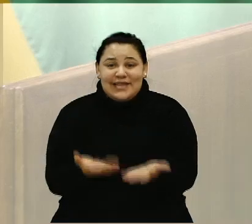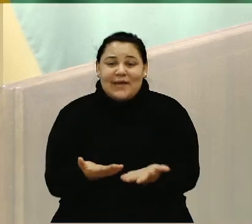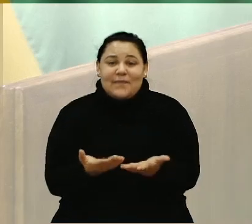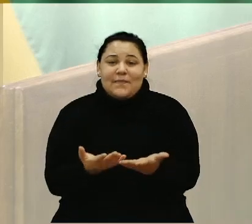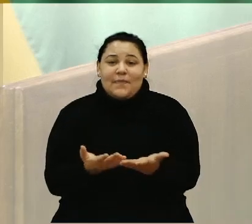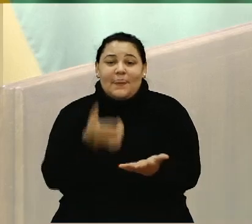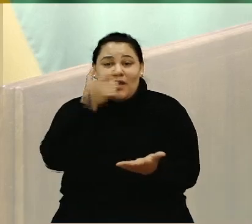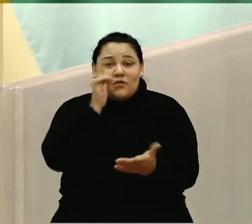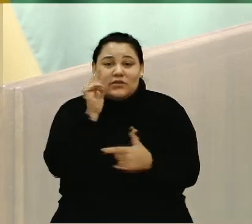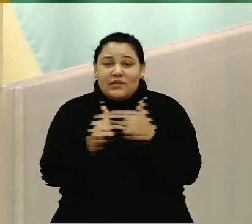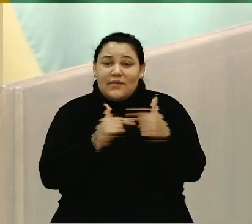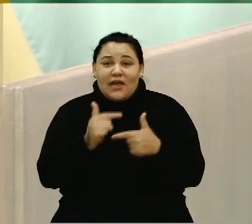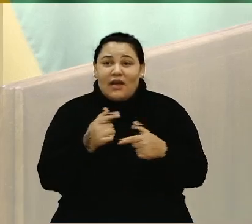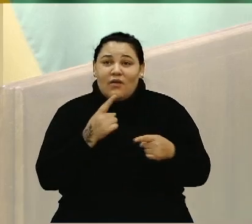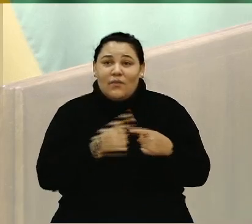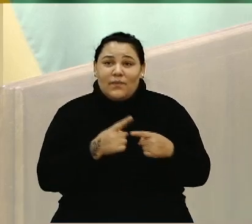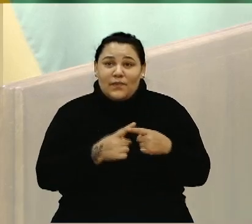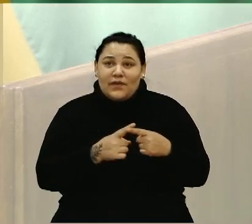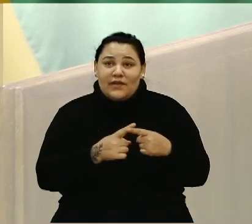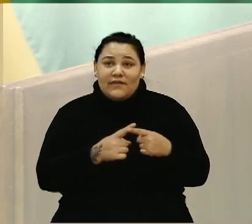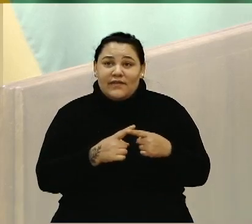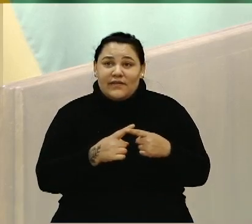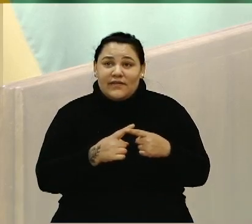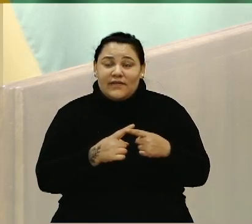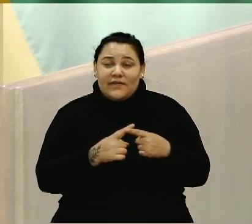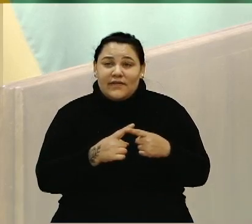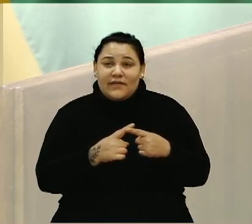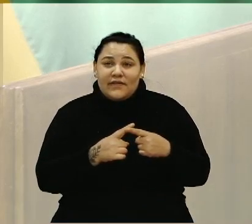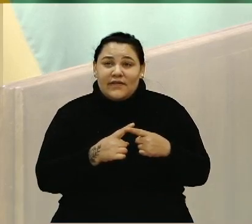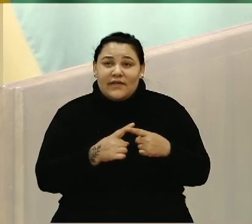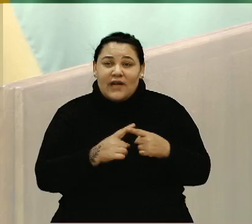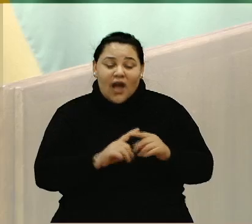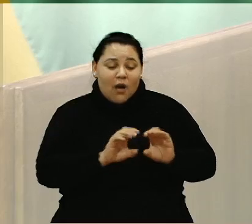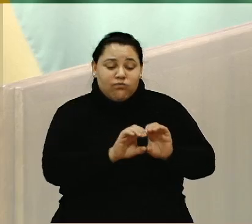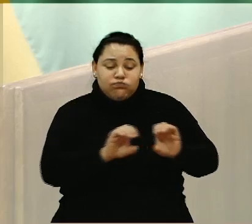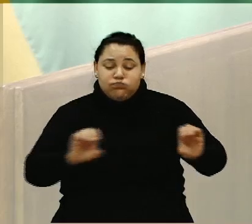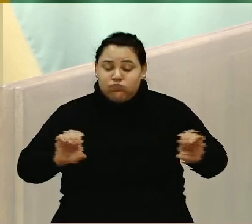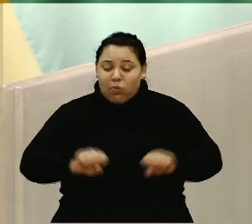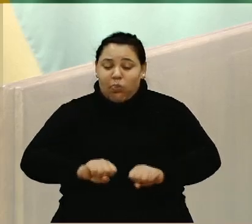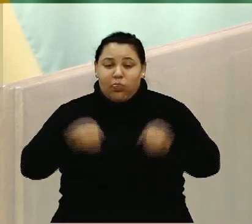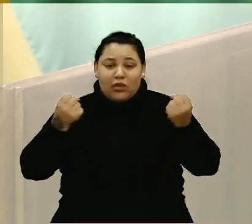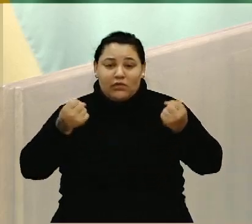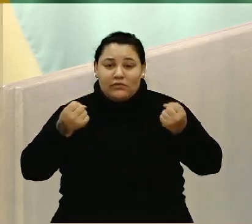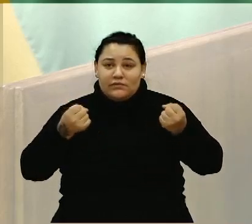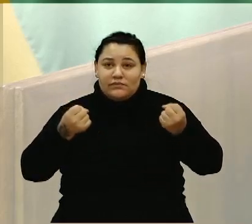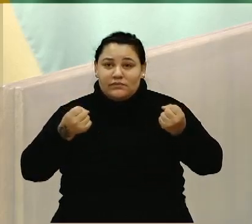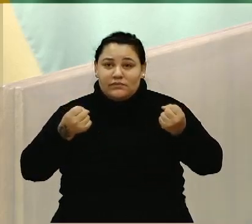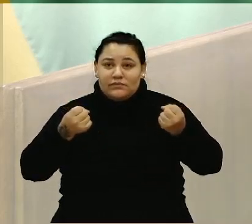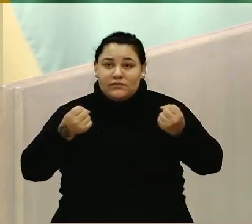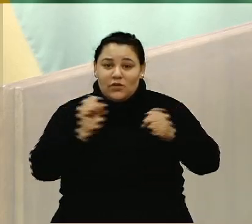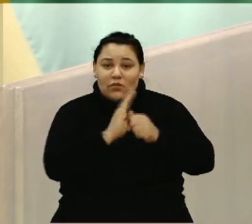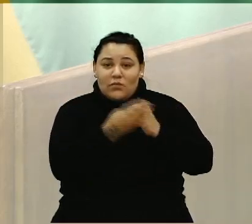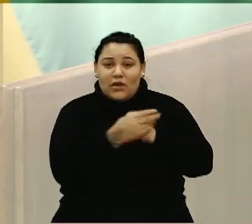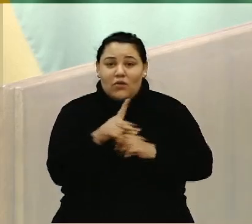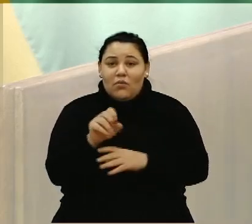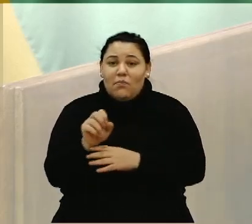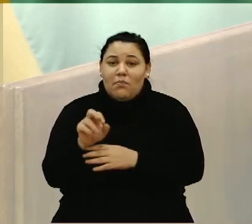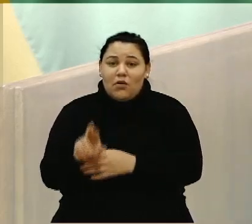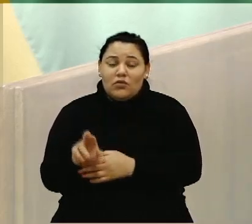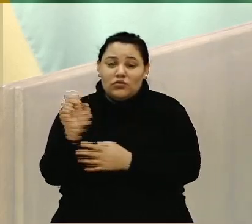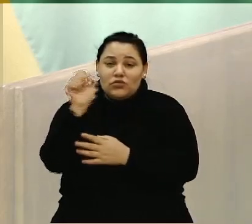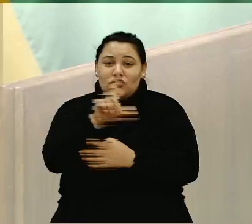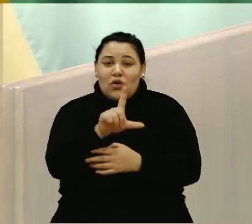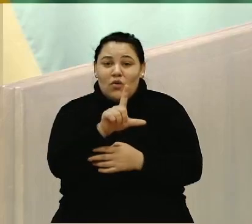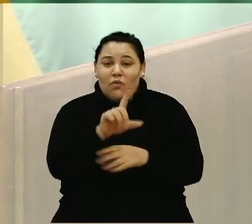Porque senão fica na frente do morador a tubulação estourada. Na Venâncio Guarese do Pôr do Sol está estourado